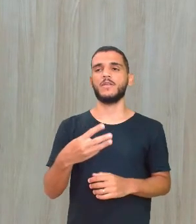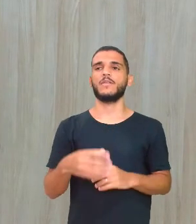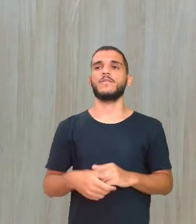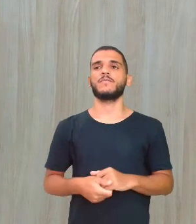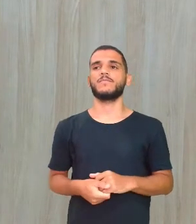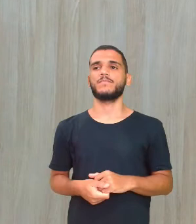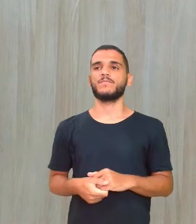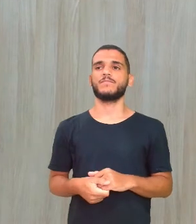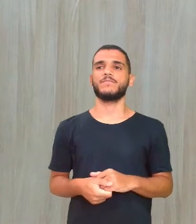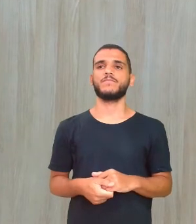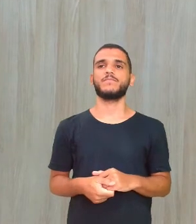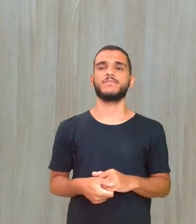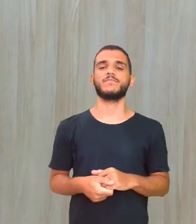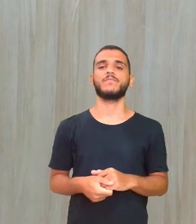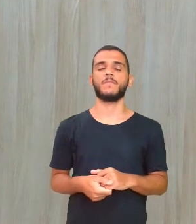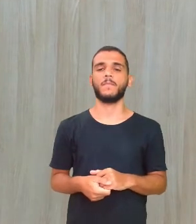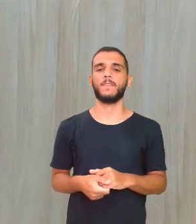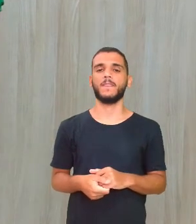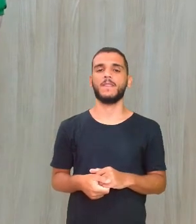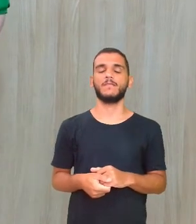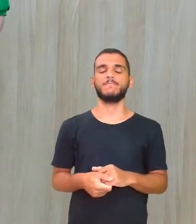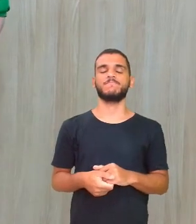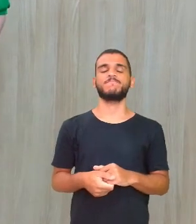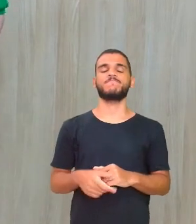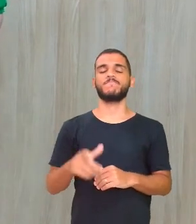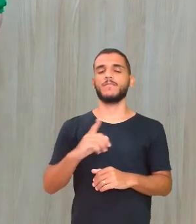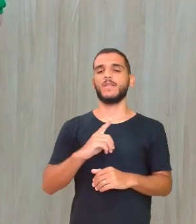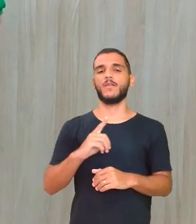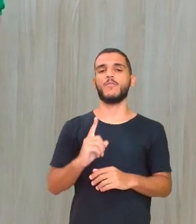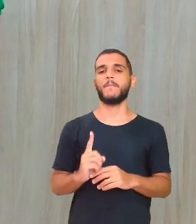afastar da origem, não